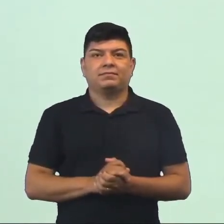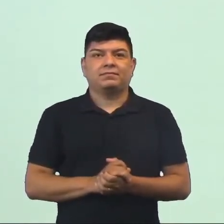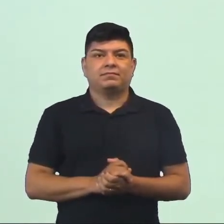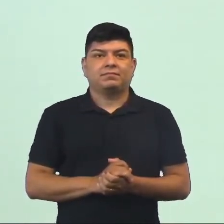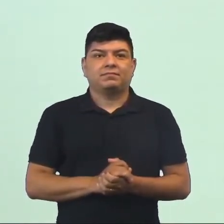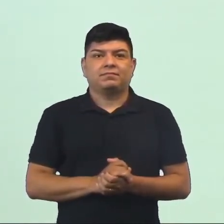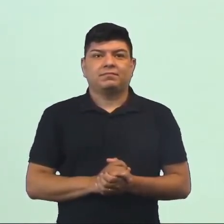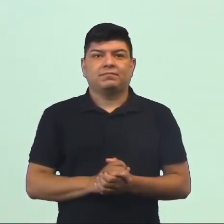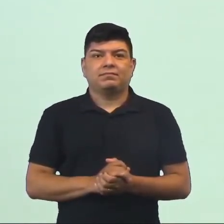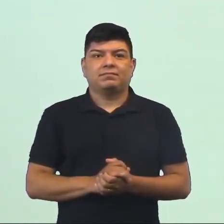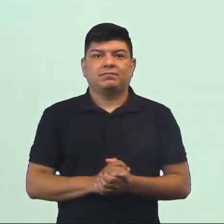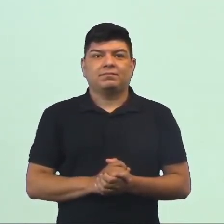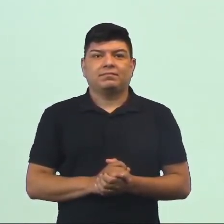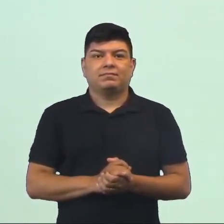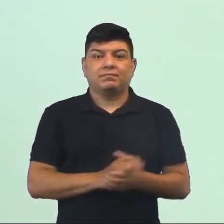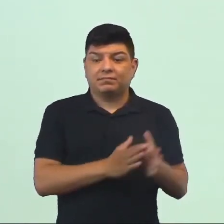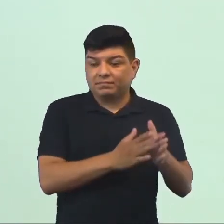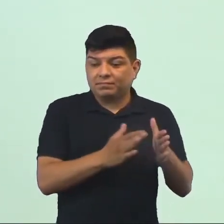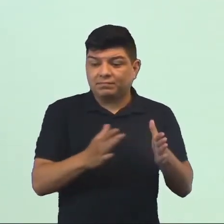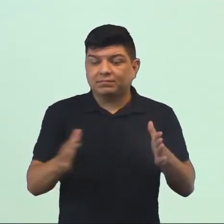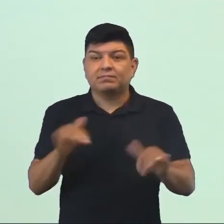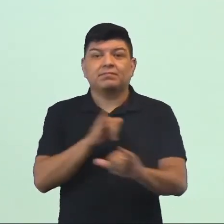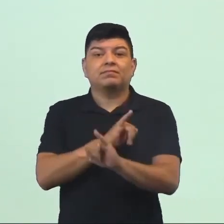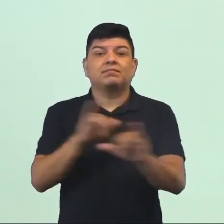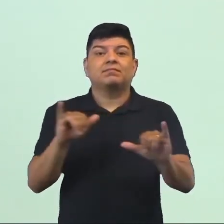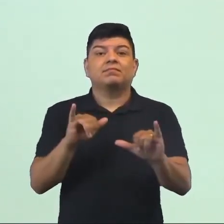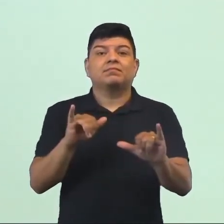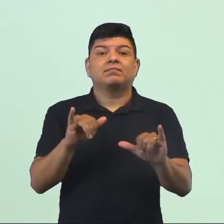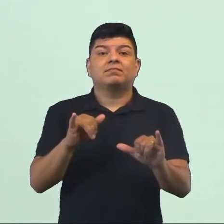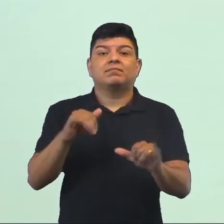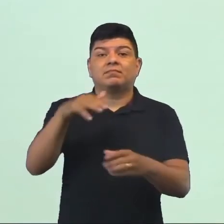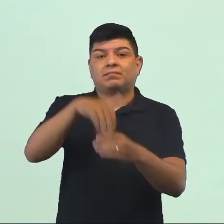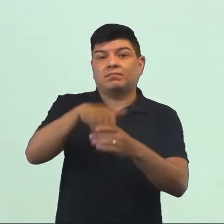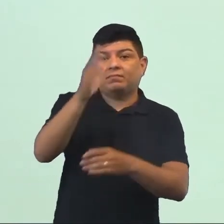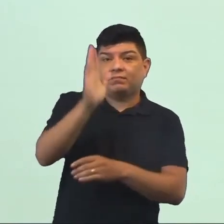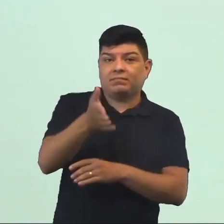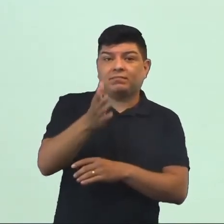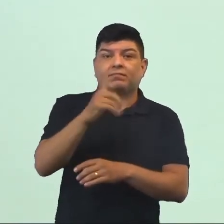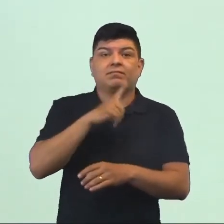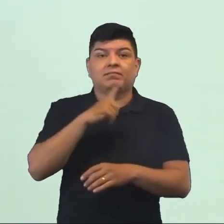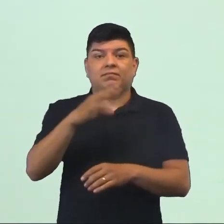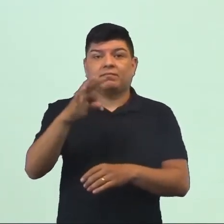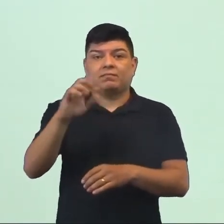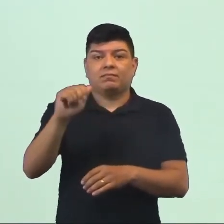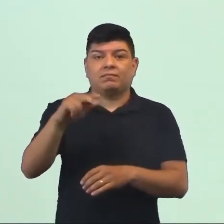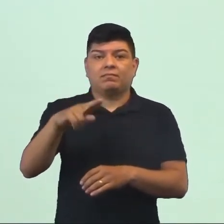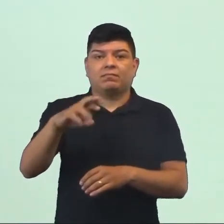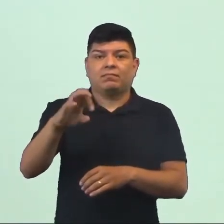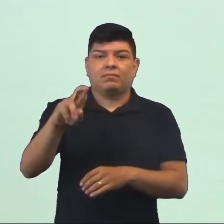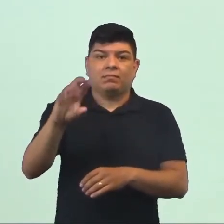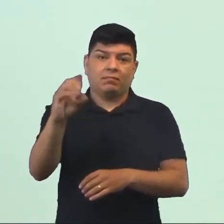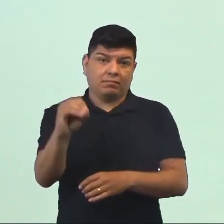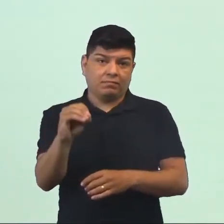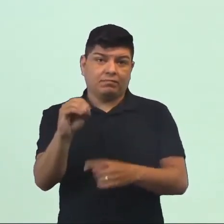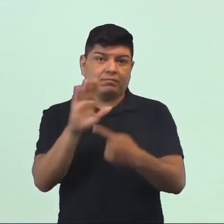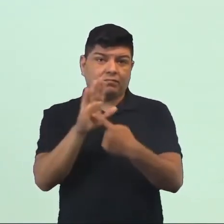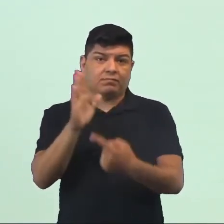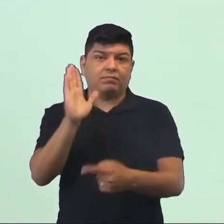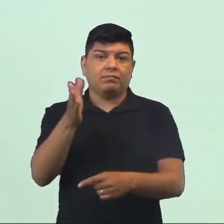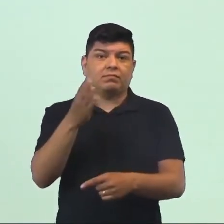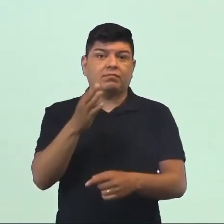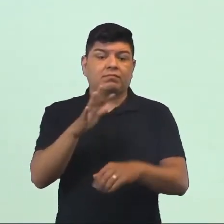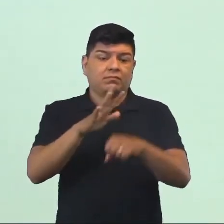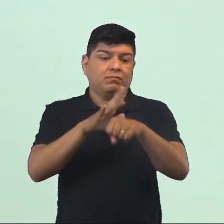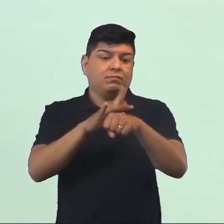Durante a campanha das Diretas Já, o Tancredo Neves, ele já apresenta sinais, né, de